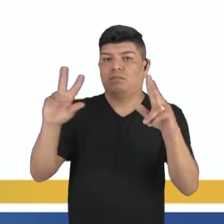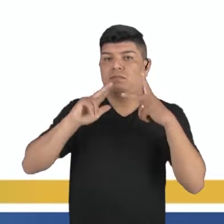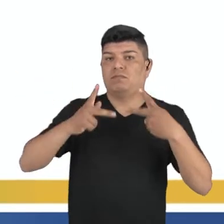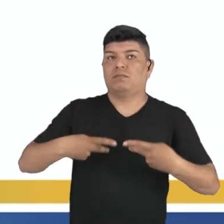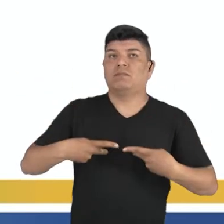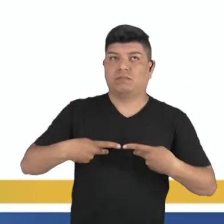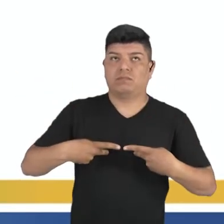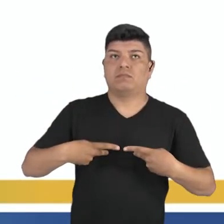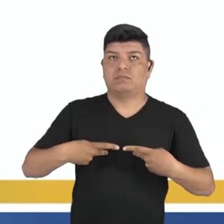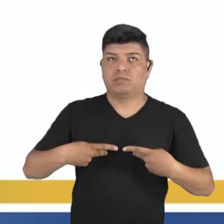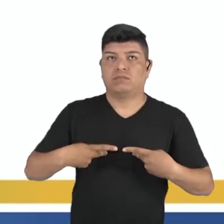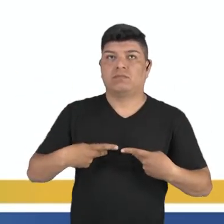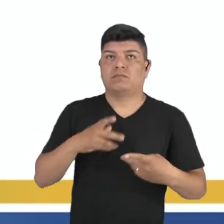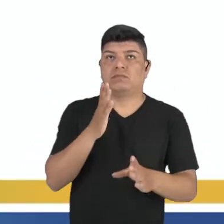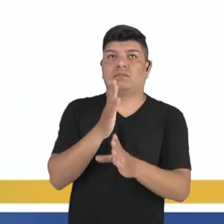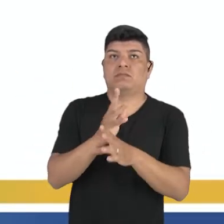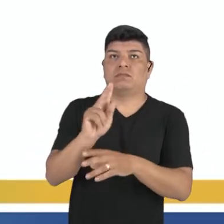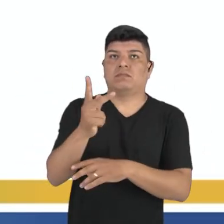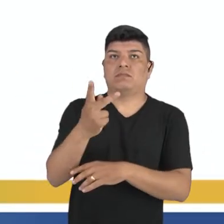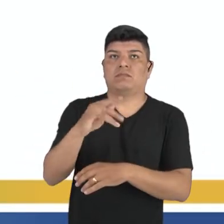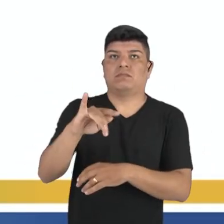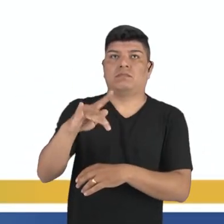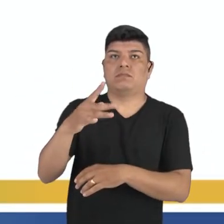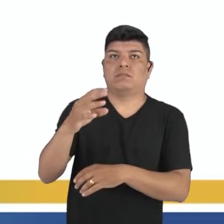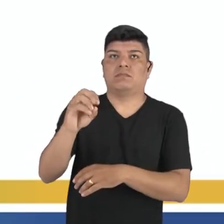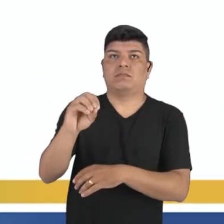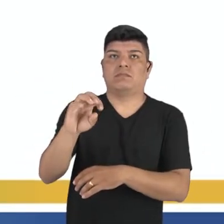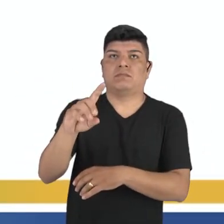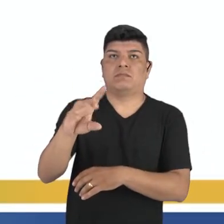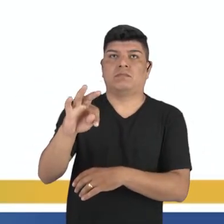hipotálamo, né? O hormônio liberador de